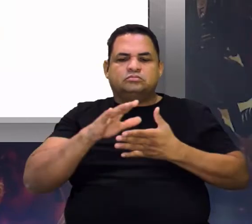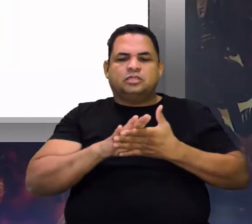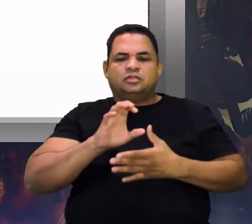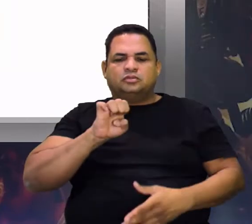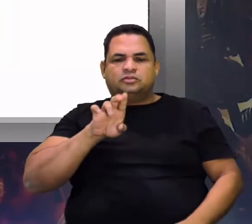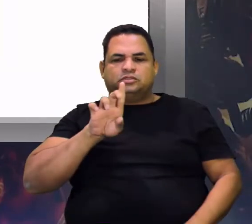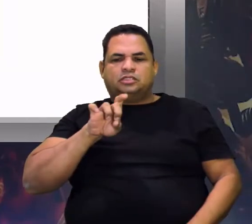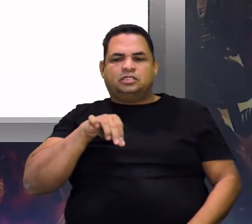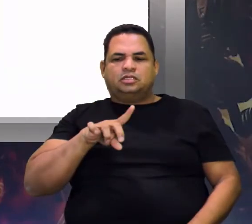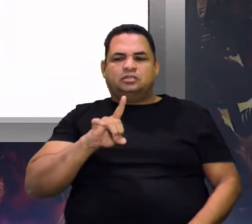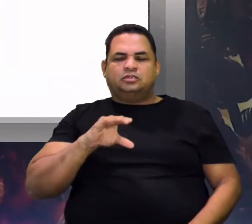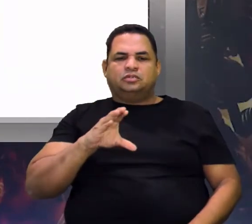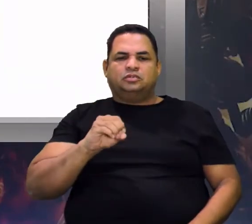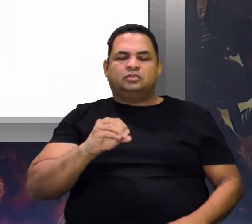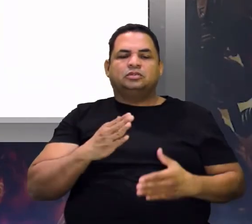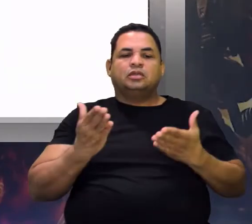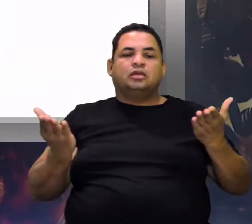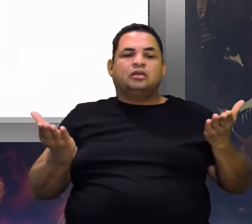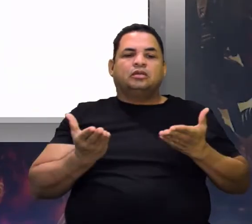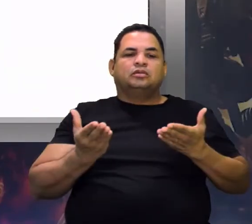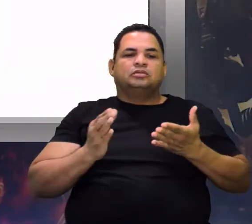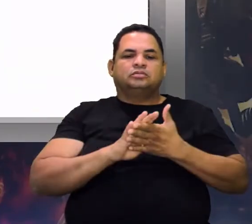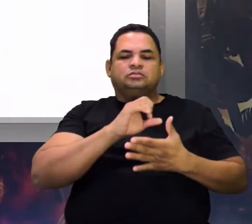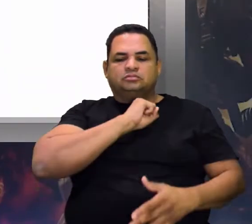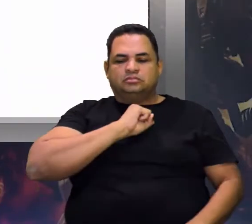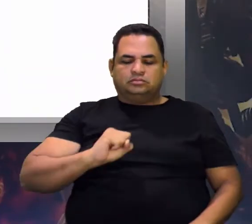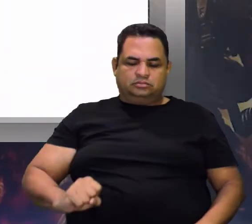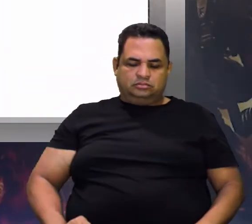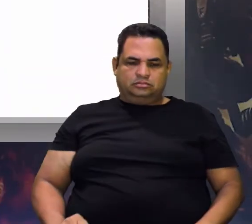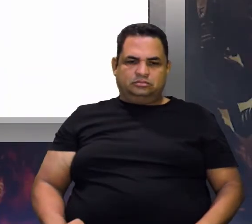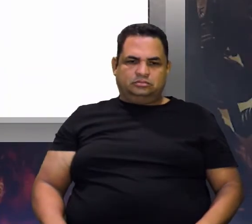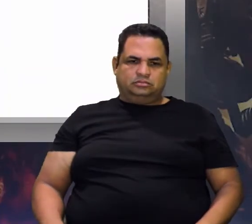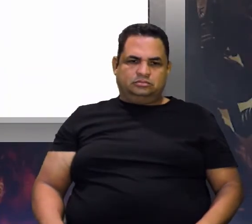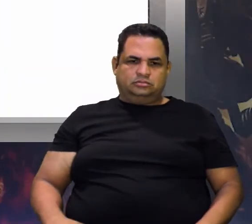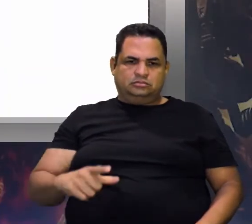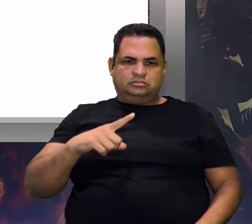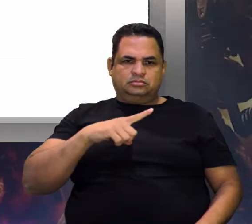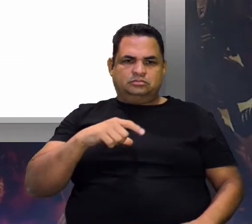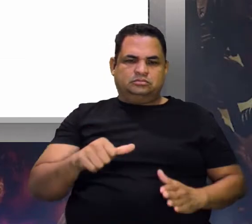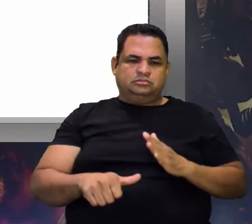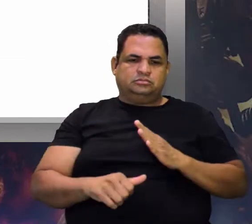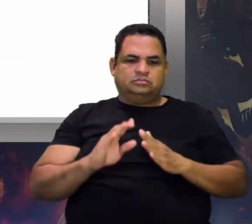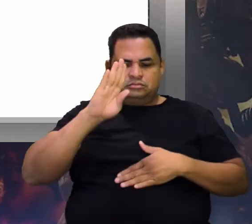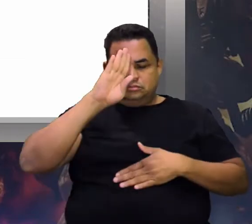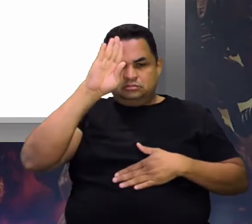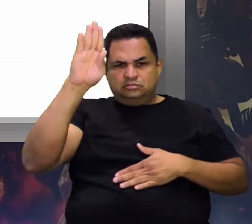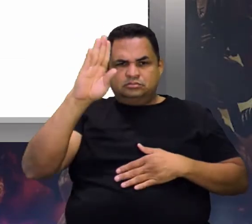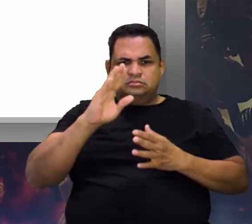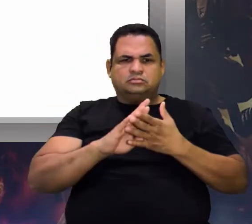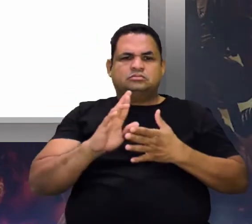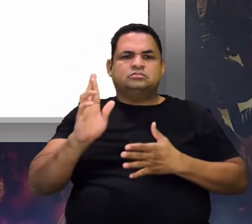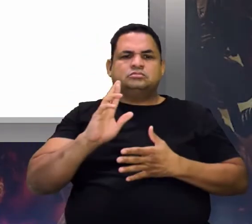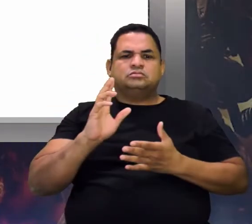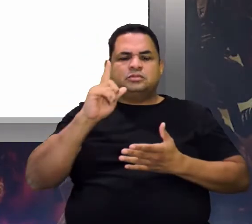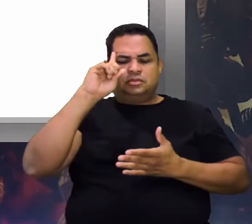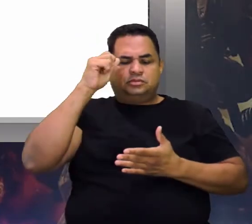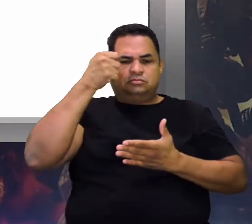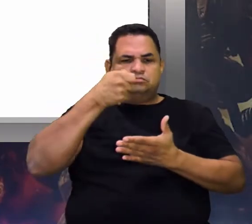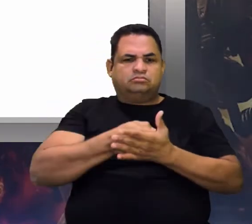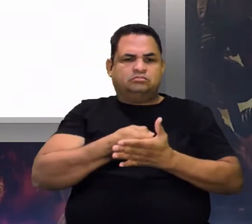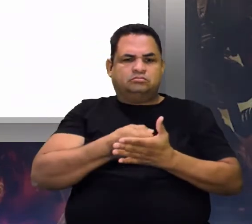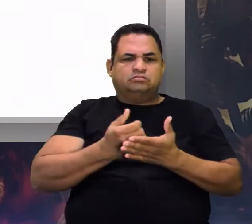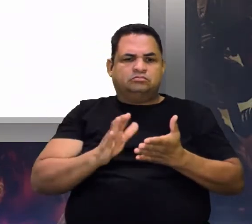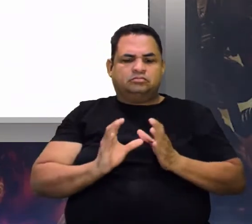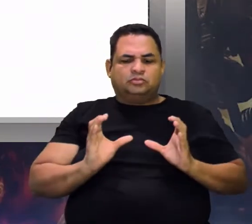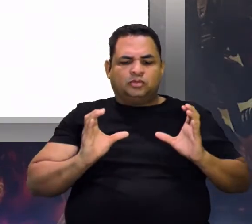senado. Agora, o senador existe, o principal senador, mas quem decide as coisas